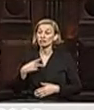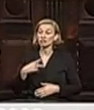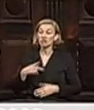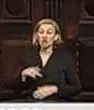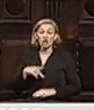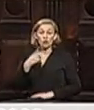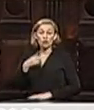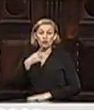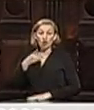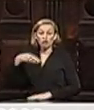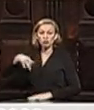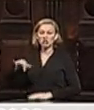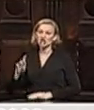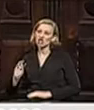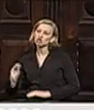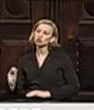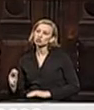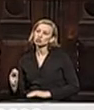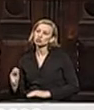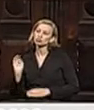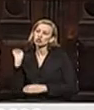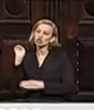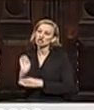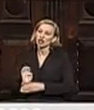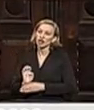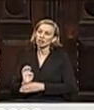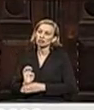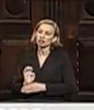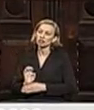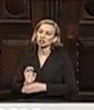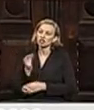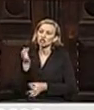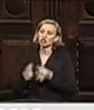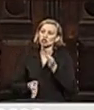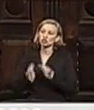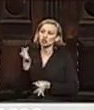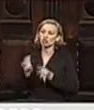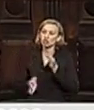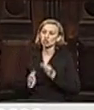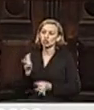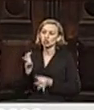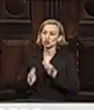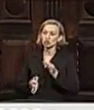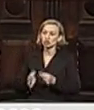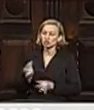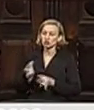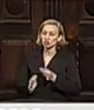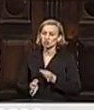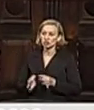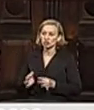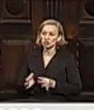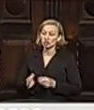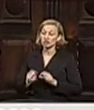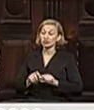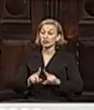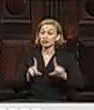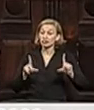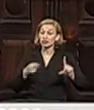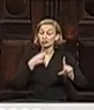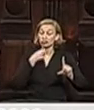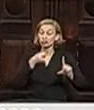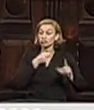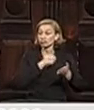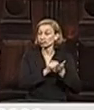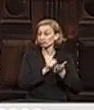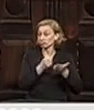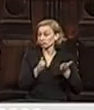pelo ministro de Estado da Justiça, o senhor Torquato Jardim, ministro do Estado da